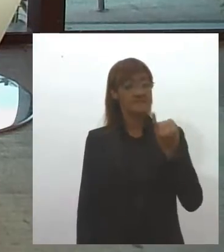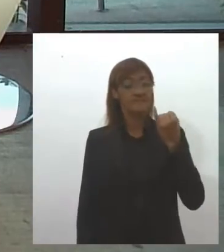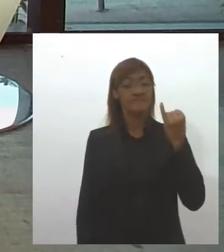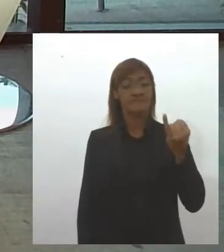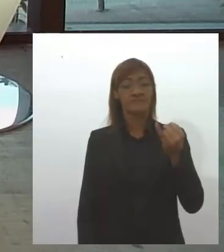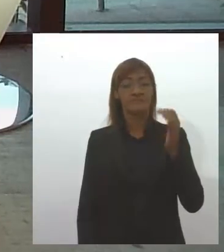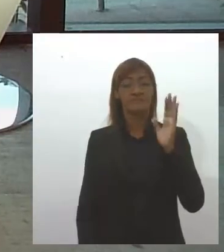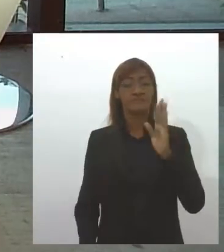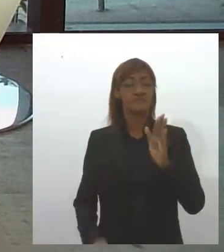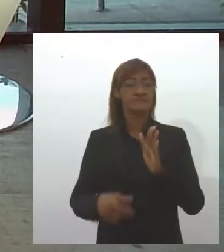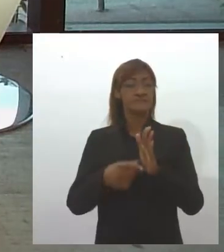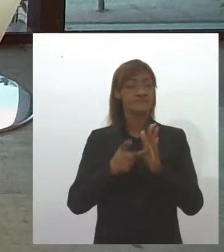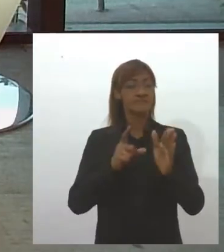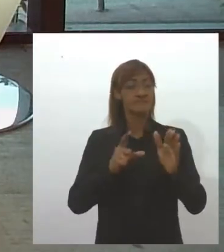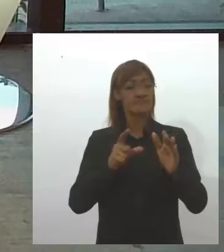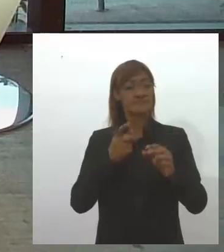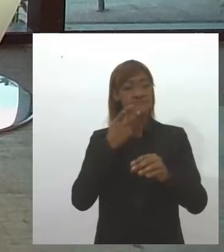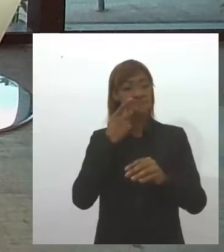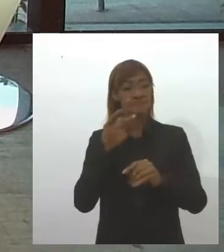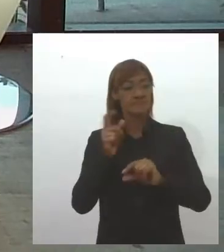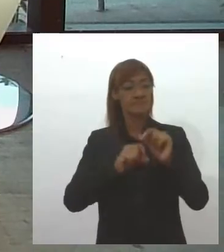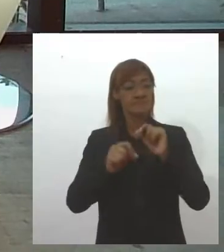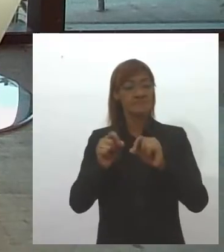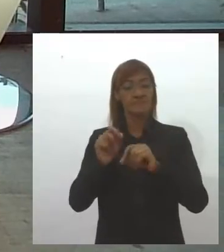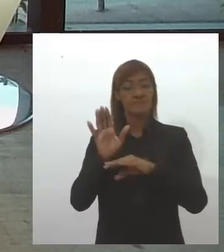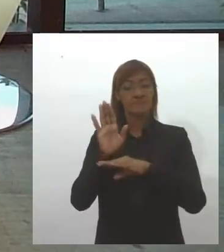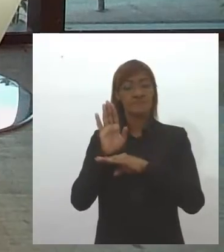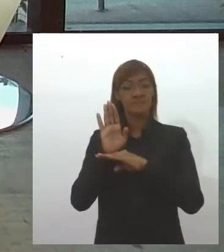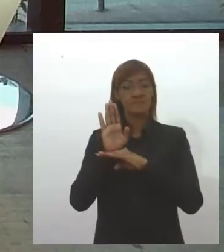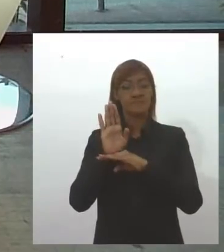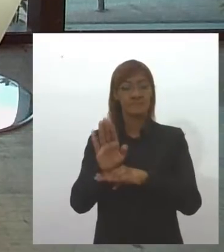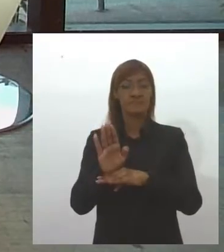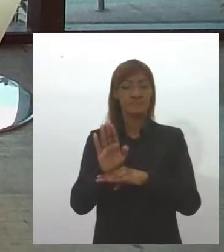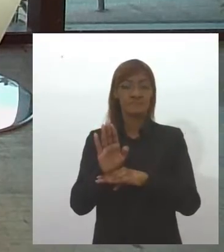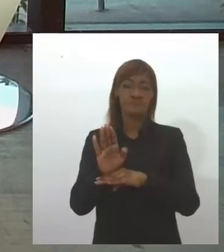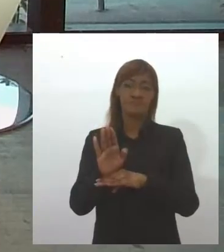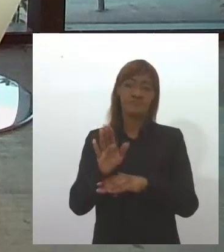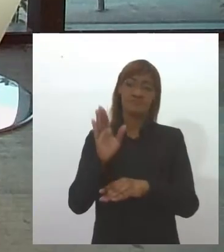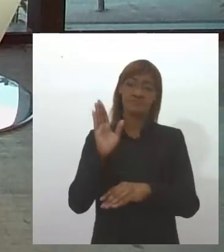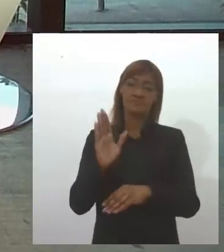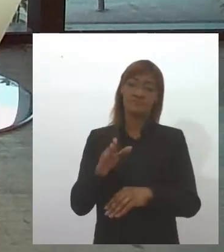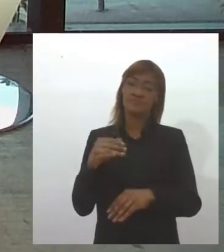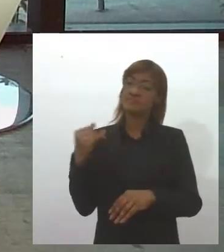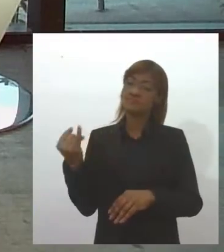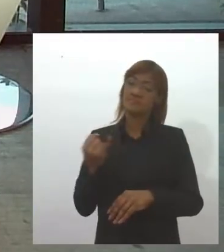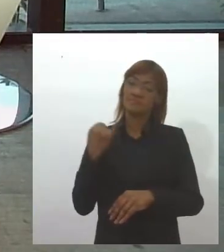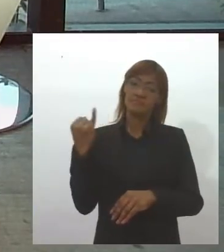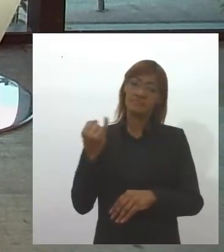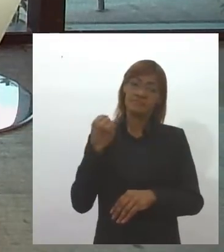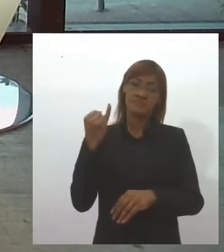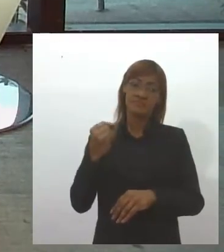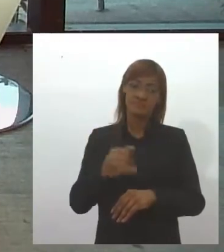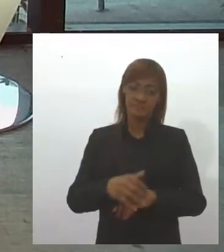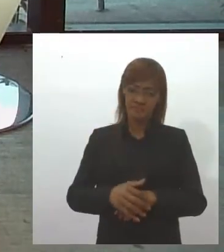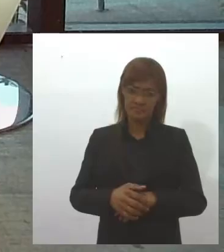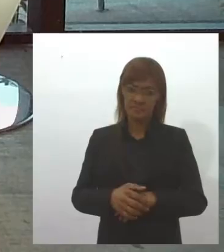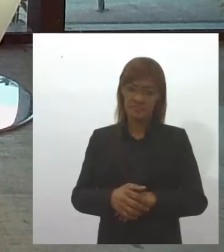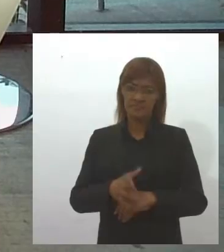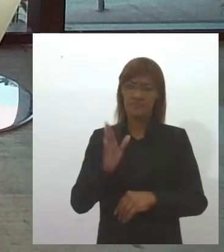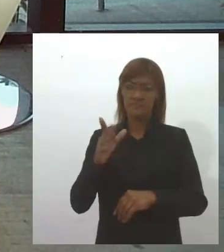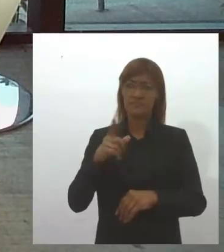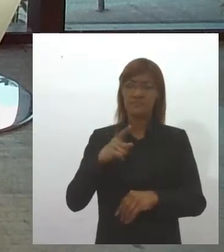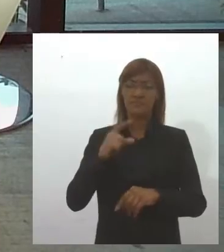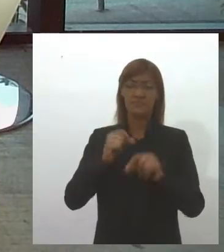disse, público-privada, porque ajuda a desenvolver esse segmento, que é tão importante. Sim. Né? É o maior gerador de emprego e renda, é o que menos